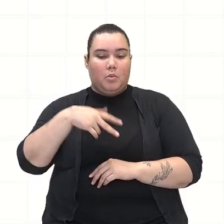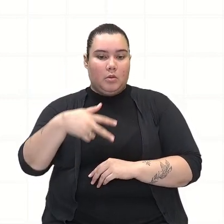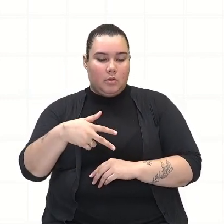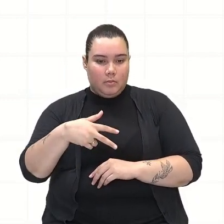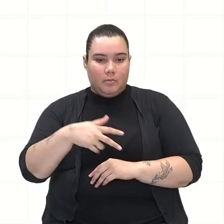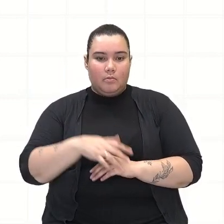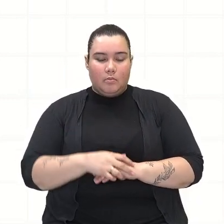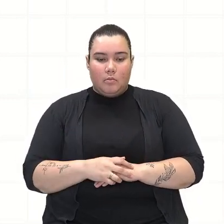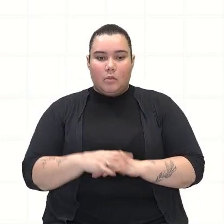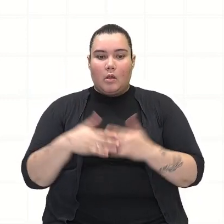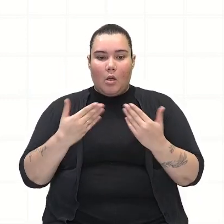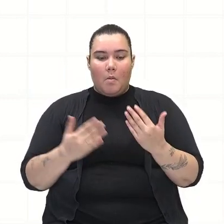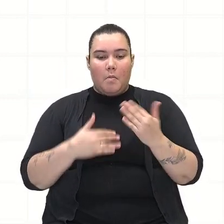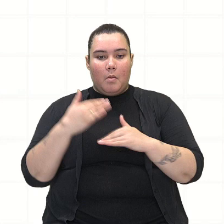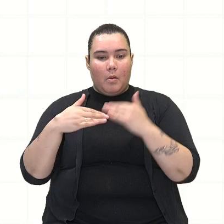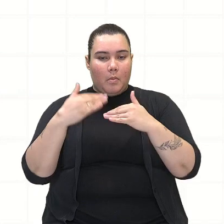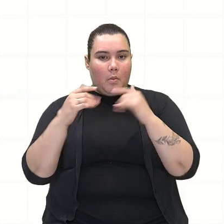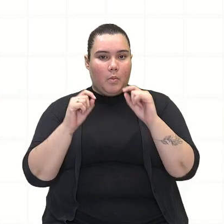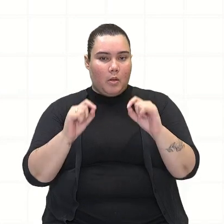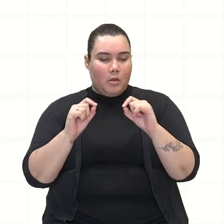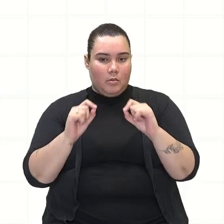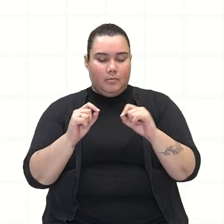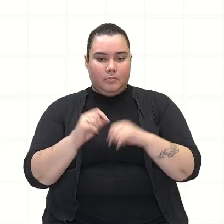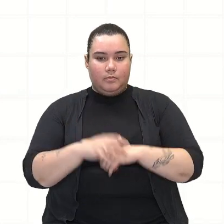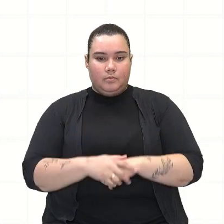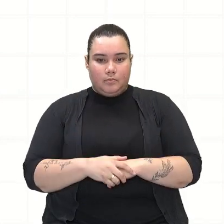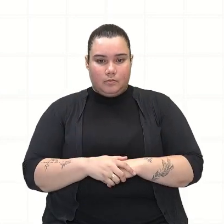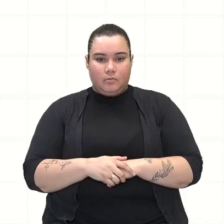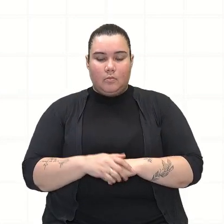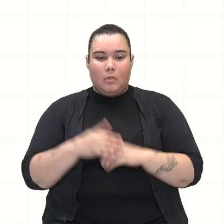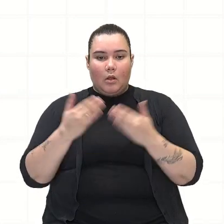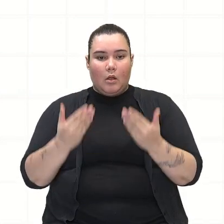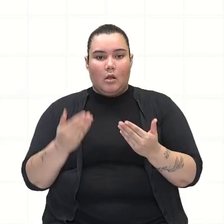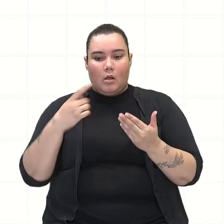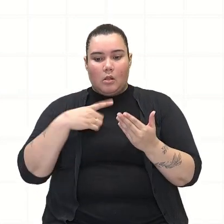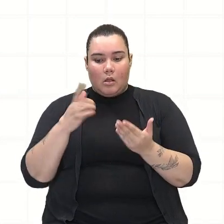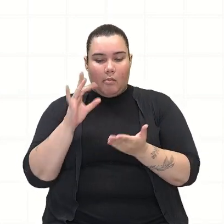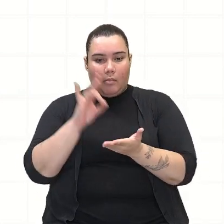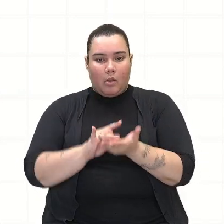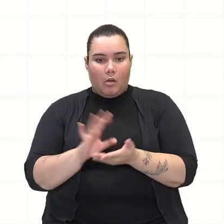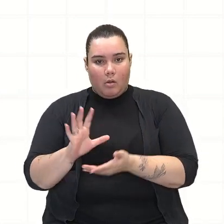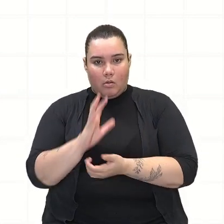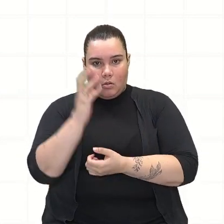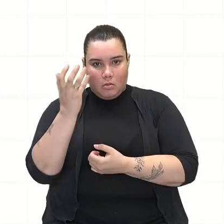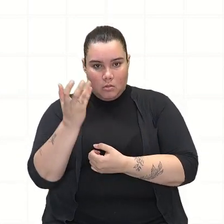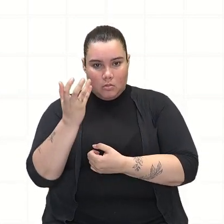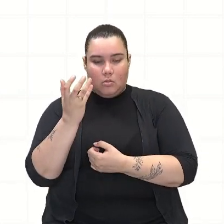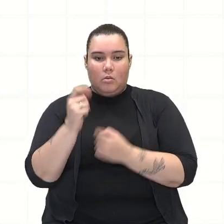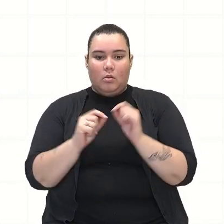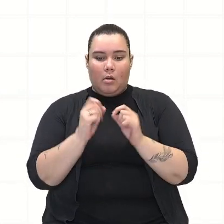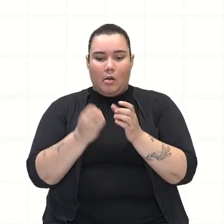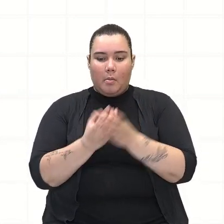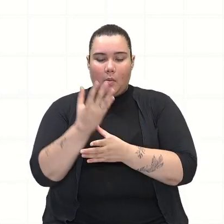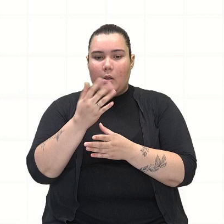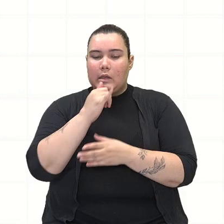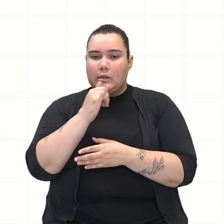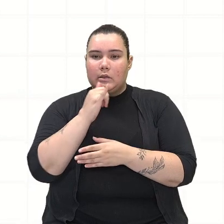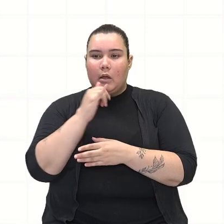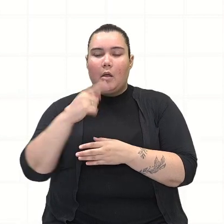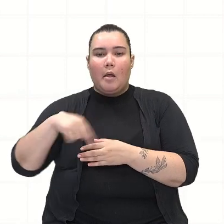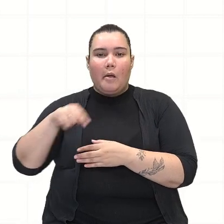à medida em que as plantations elas vão se firmando, em que ocorre a produção açucareira